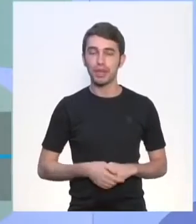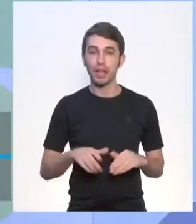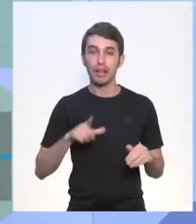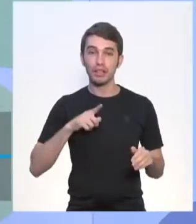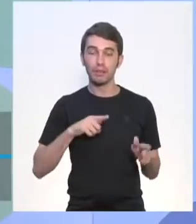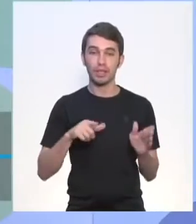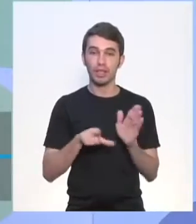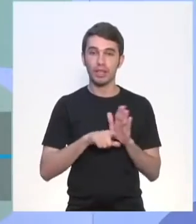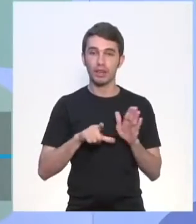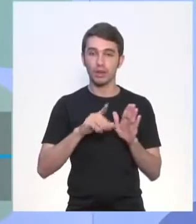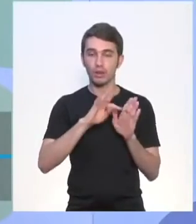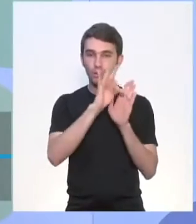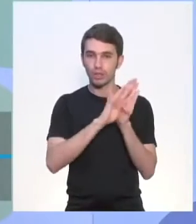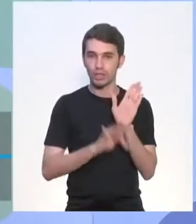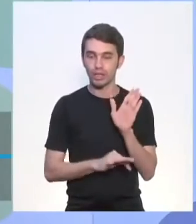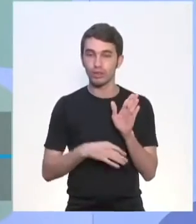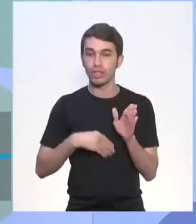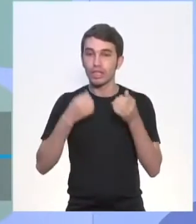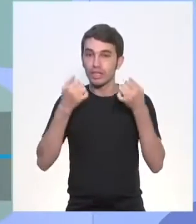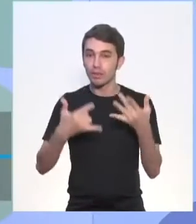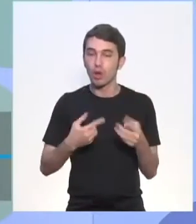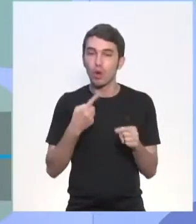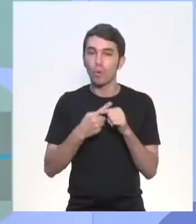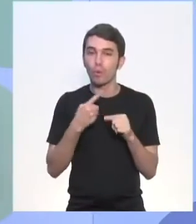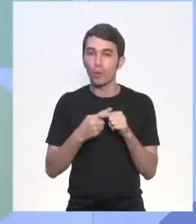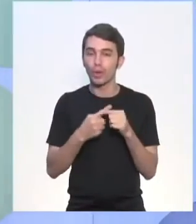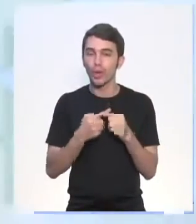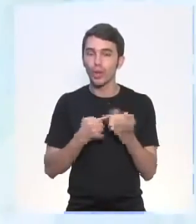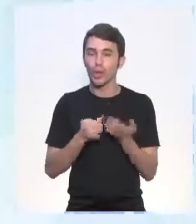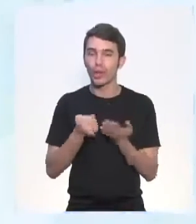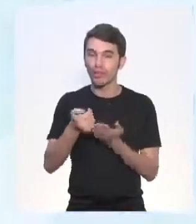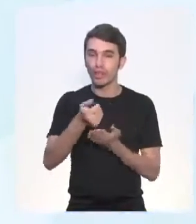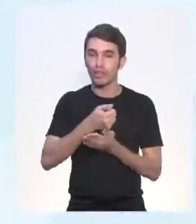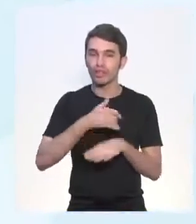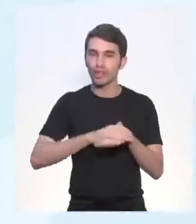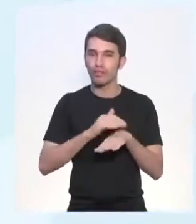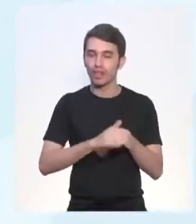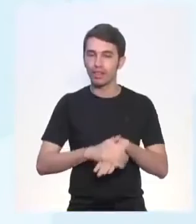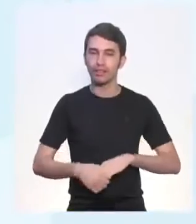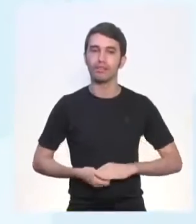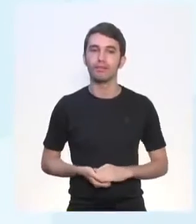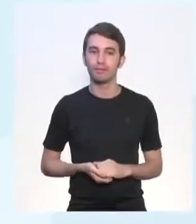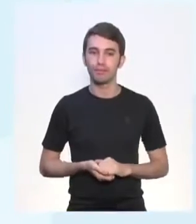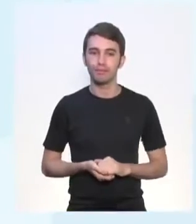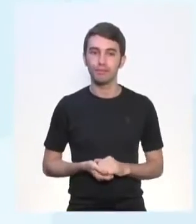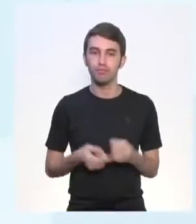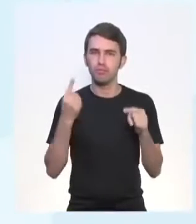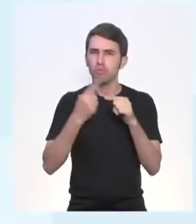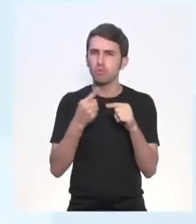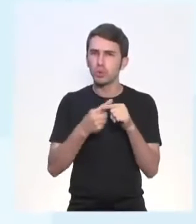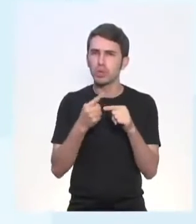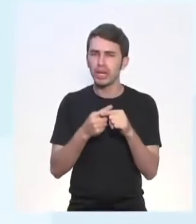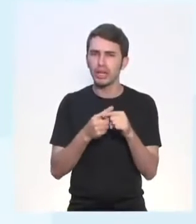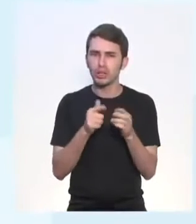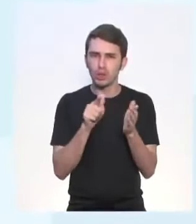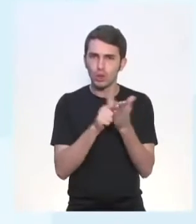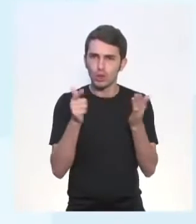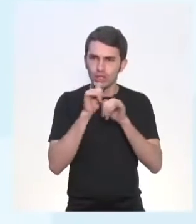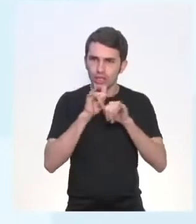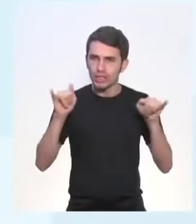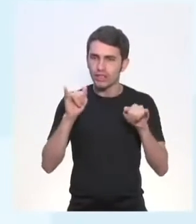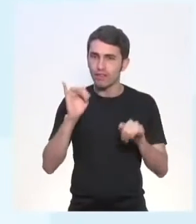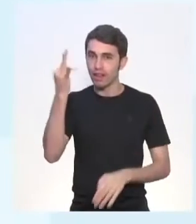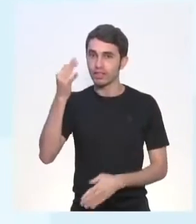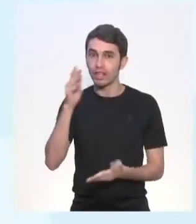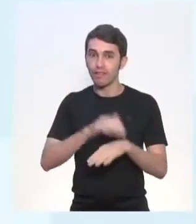para falar sobre por que são feitos os fake news. Vamos lá. Por que notícias falsas são feitas? Há